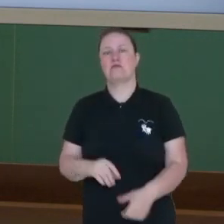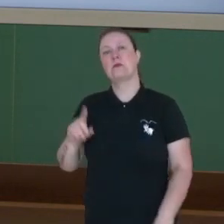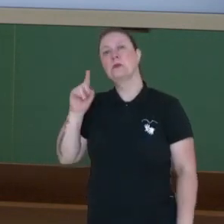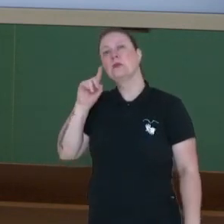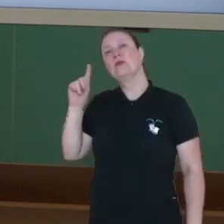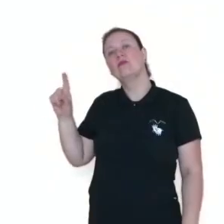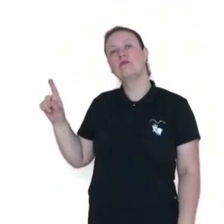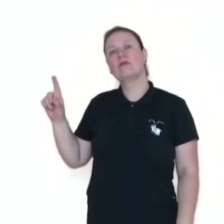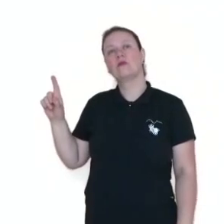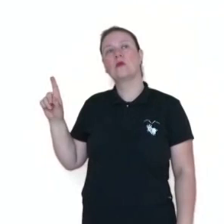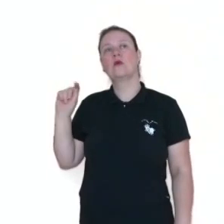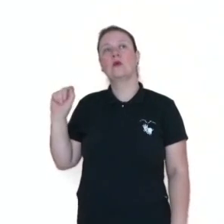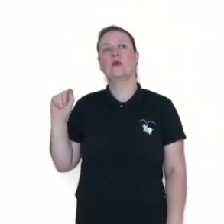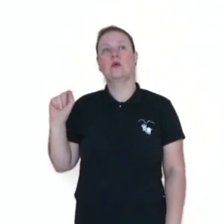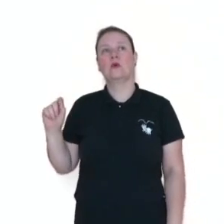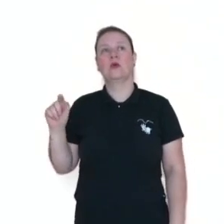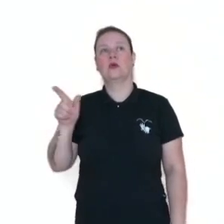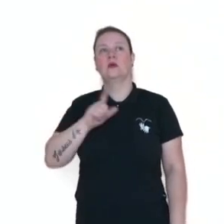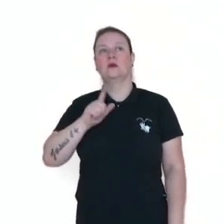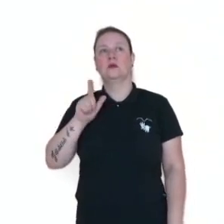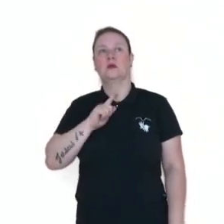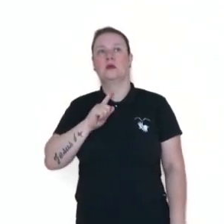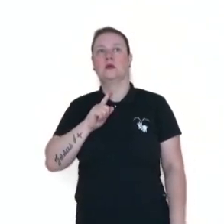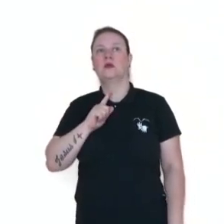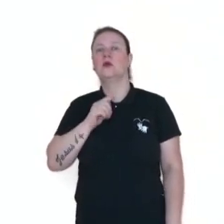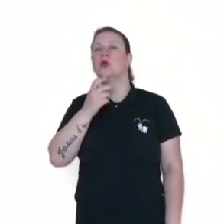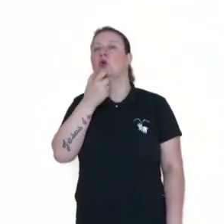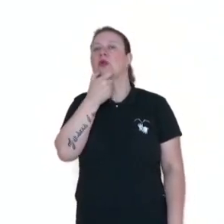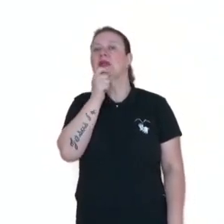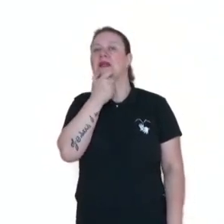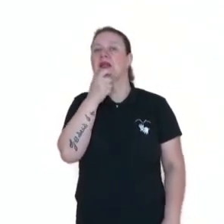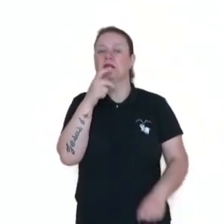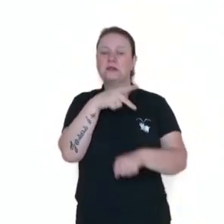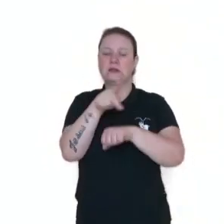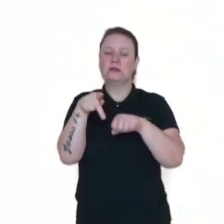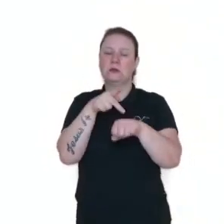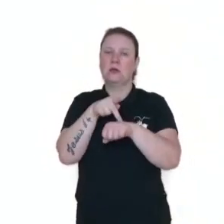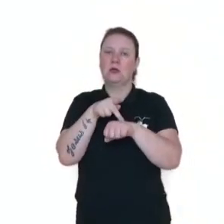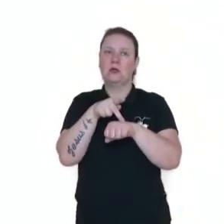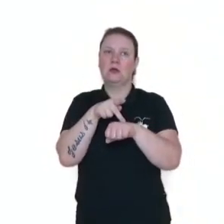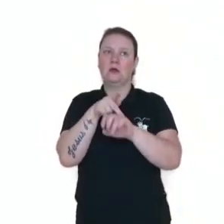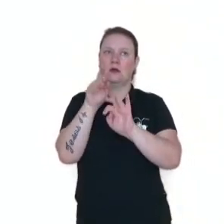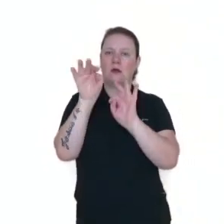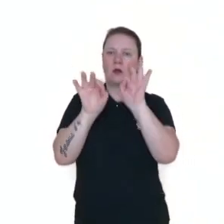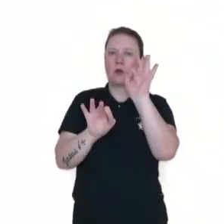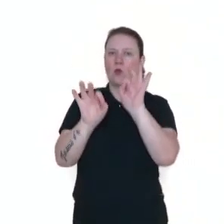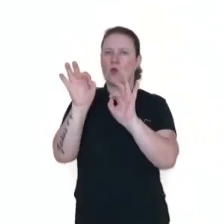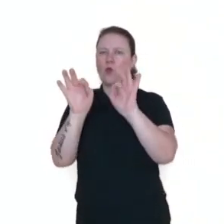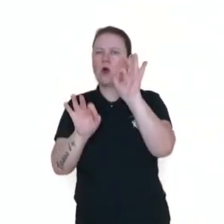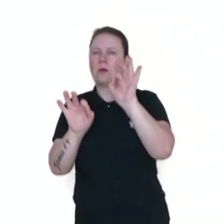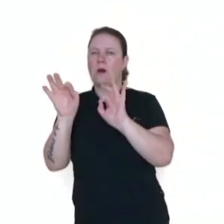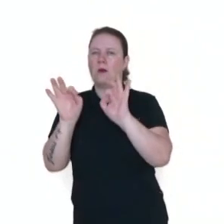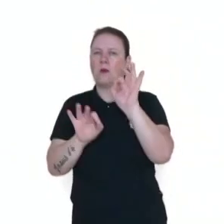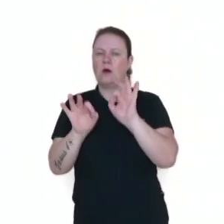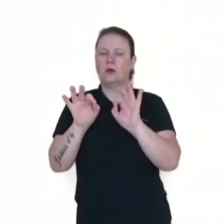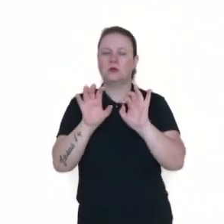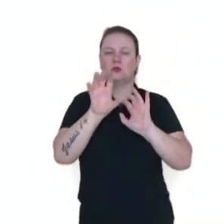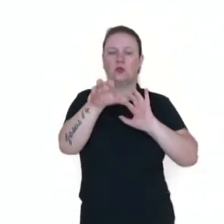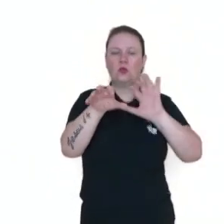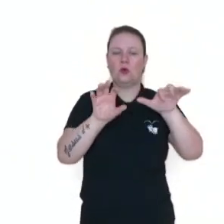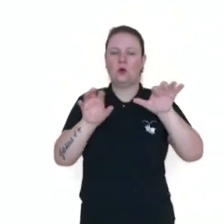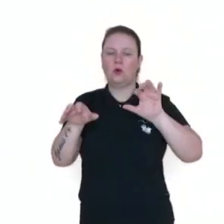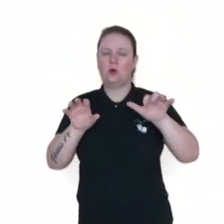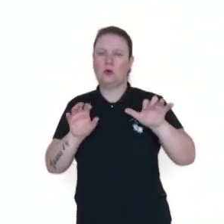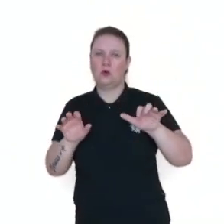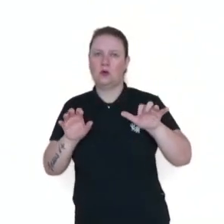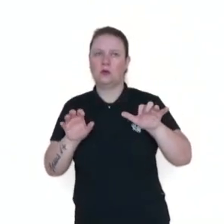ciclo ele vai atrair interesses dos ingleses, né, que organizaram o povoamento de áreas desmatadas, né?